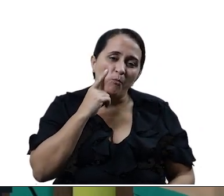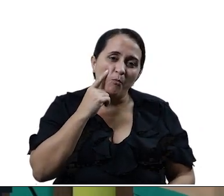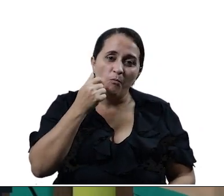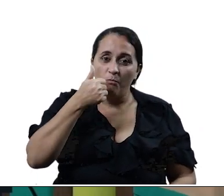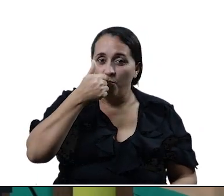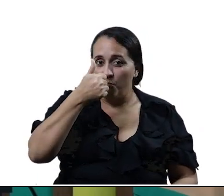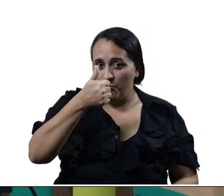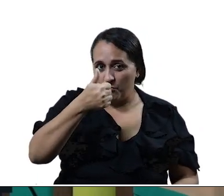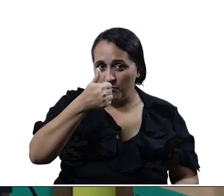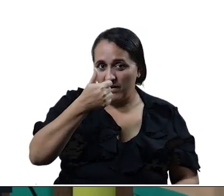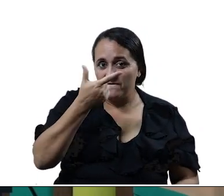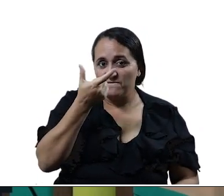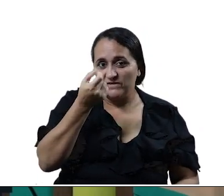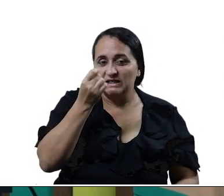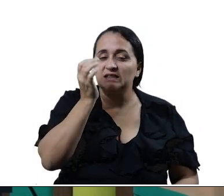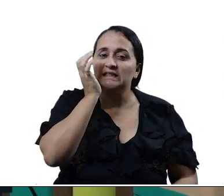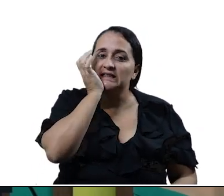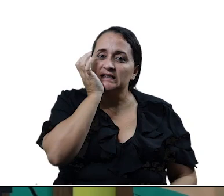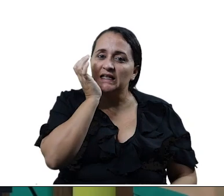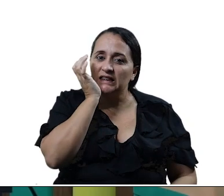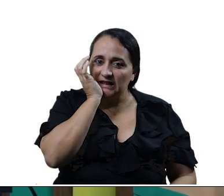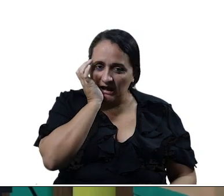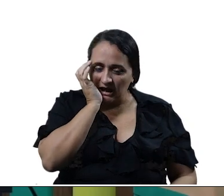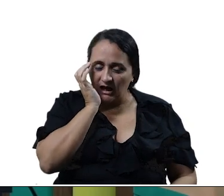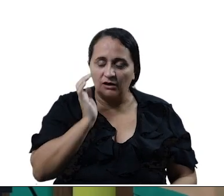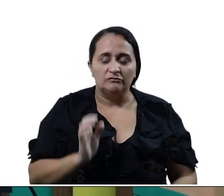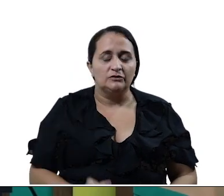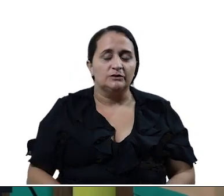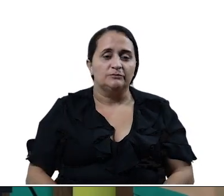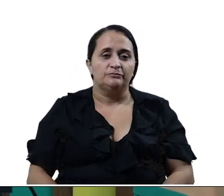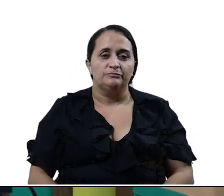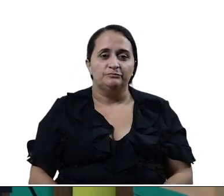que foi 20 centavos, certo?